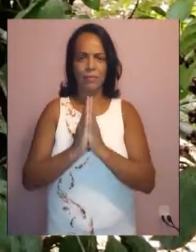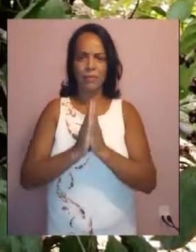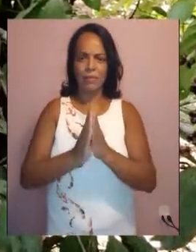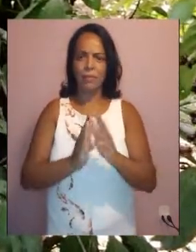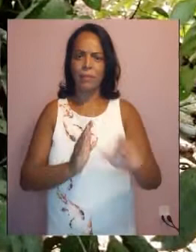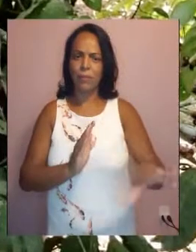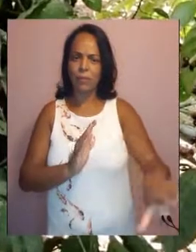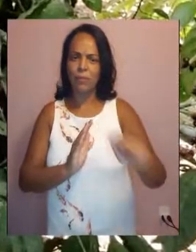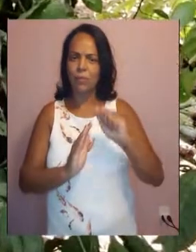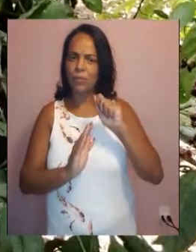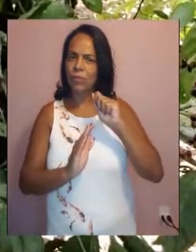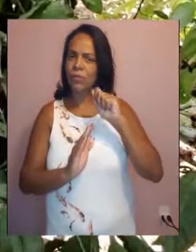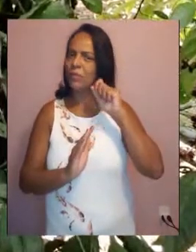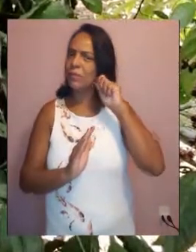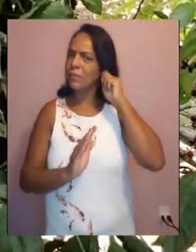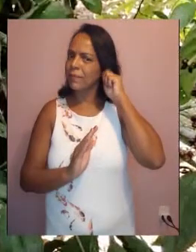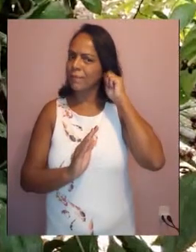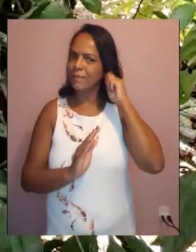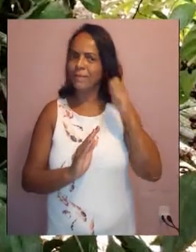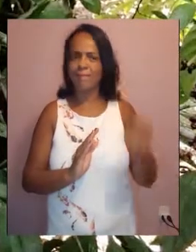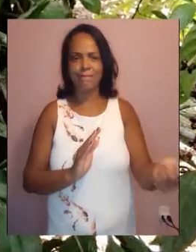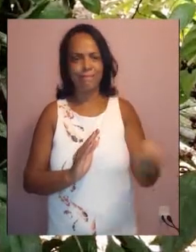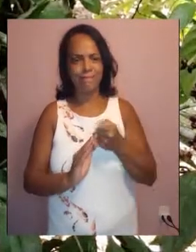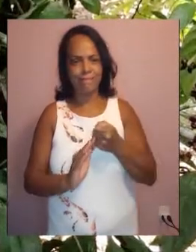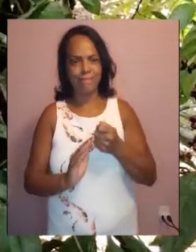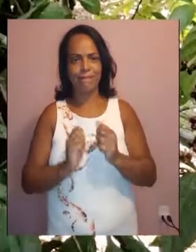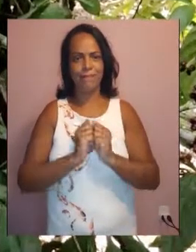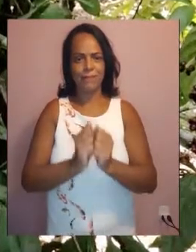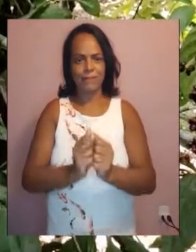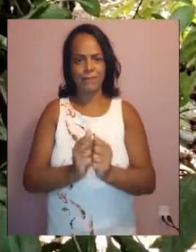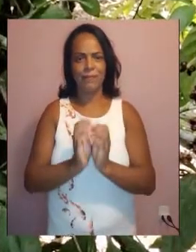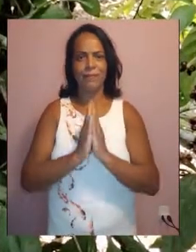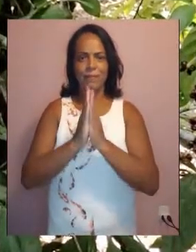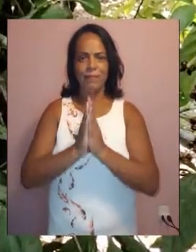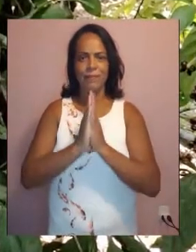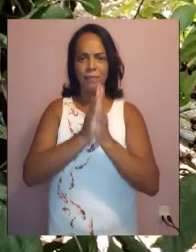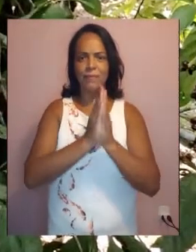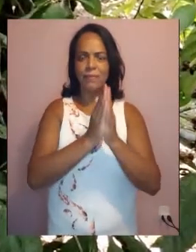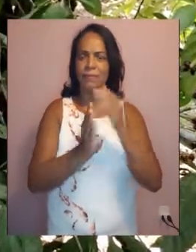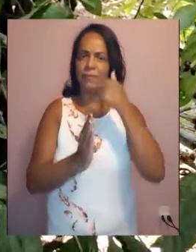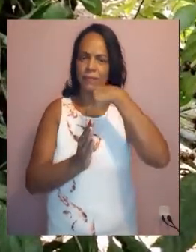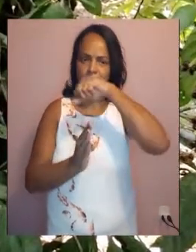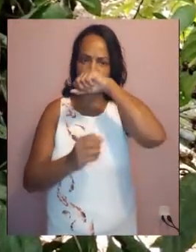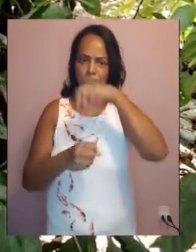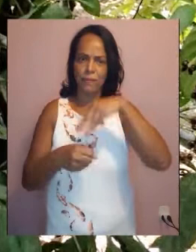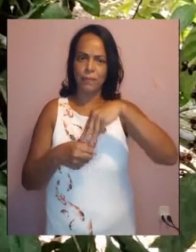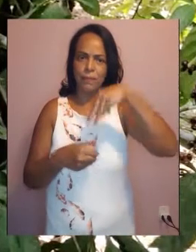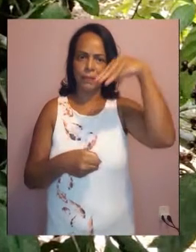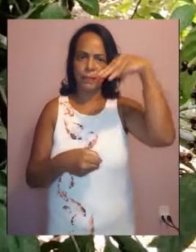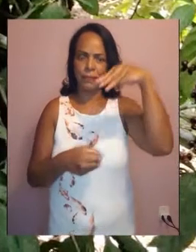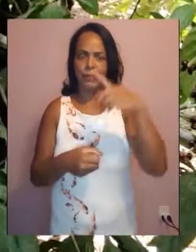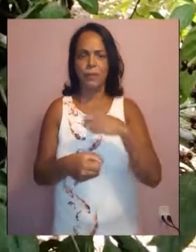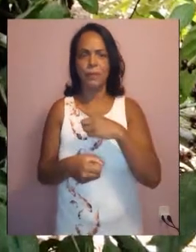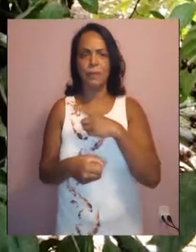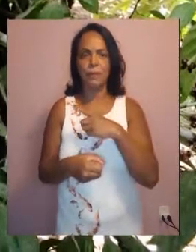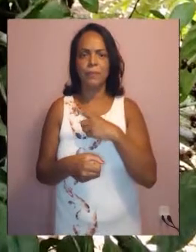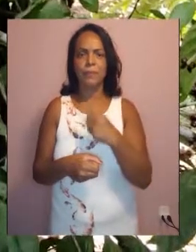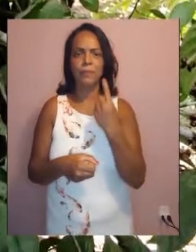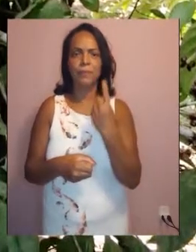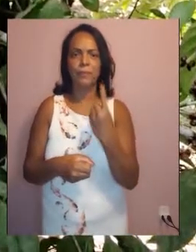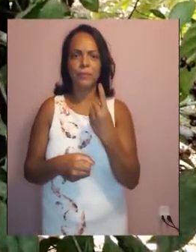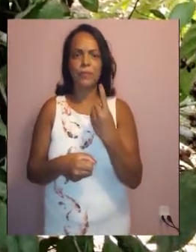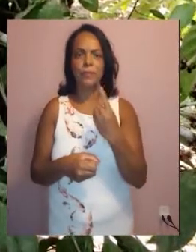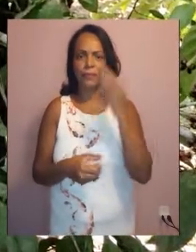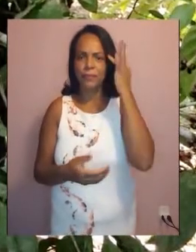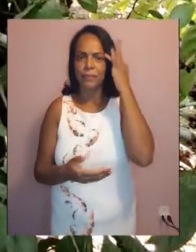ela. Então era uma pessoa que tinha formalizado em si